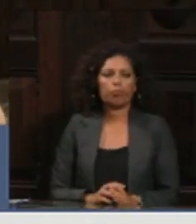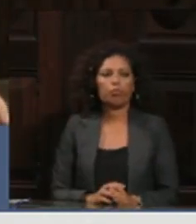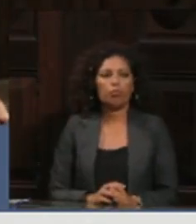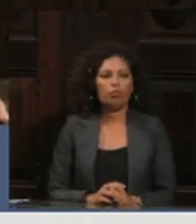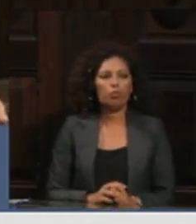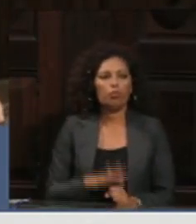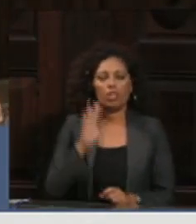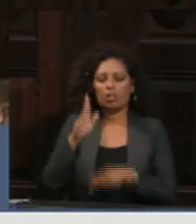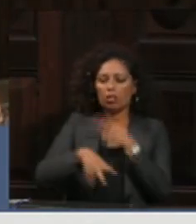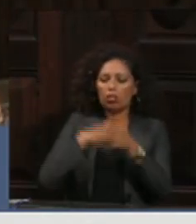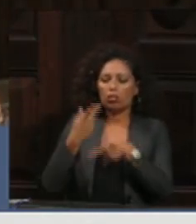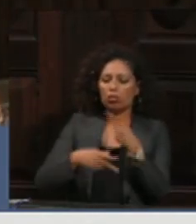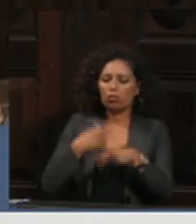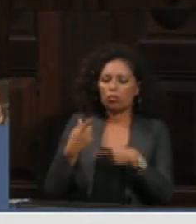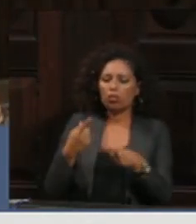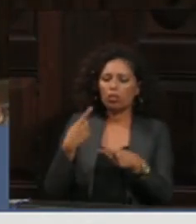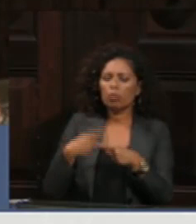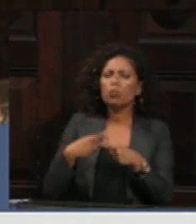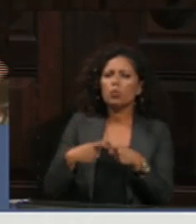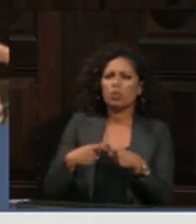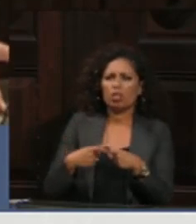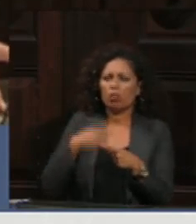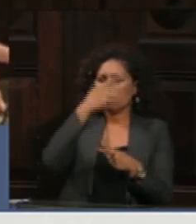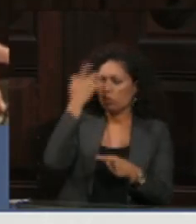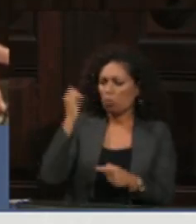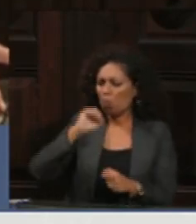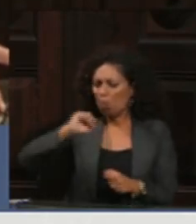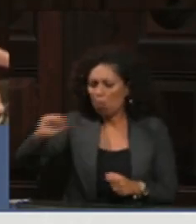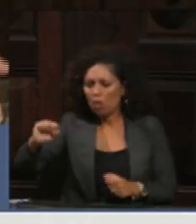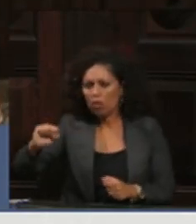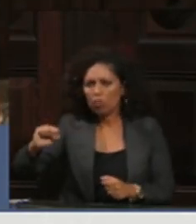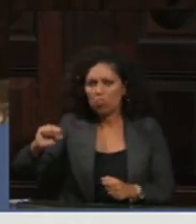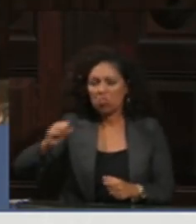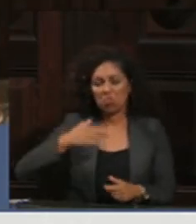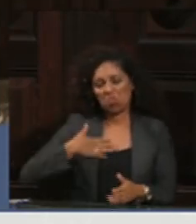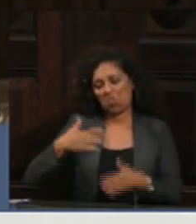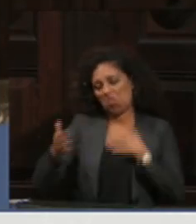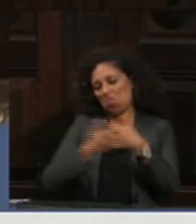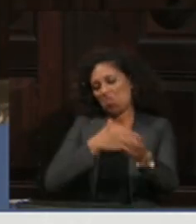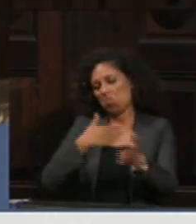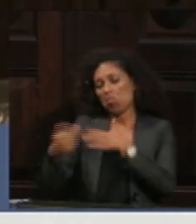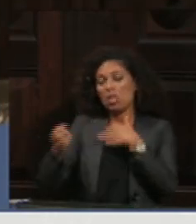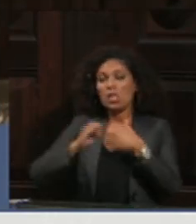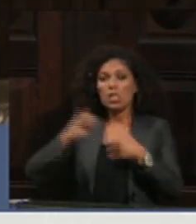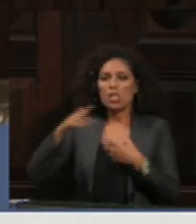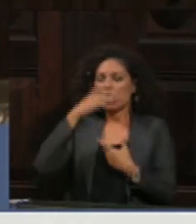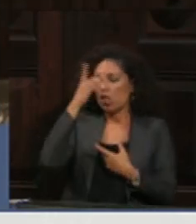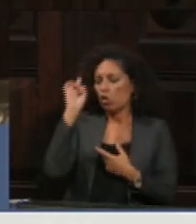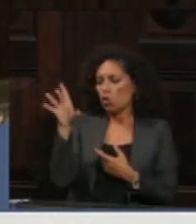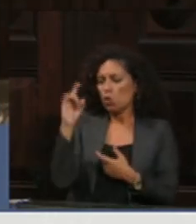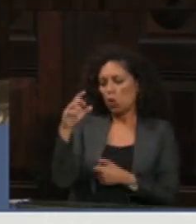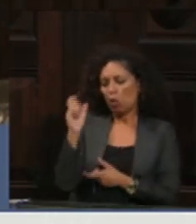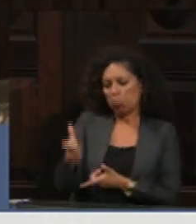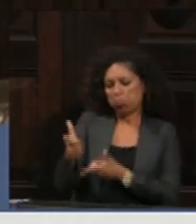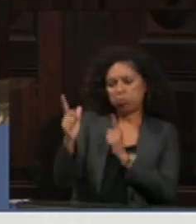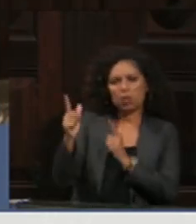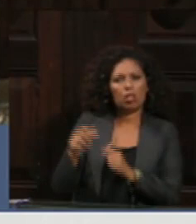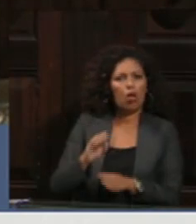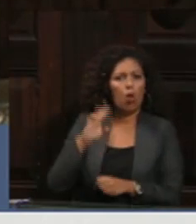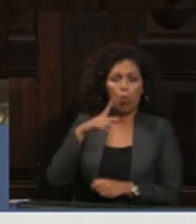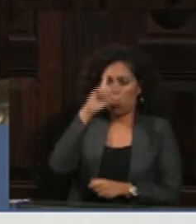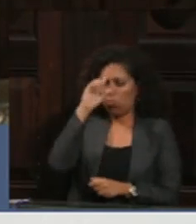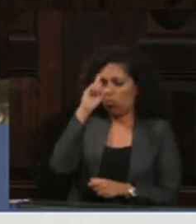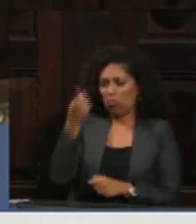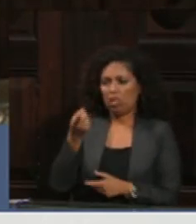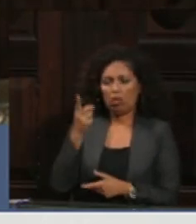E por que falei assassinos? Aí não importa só quem atirou ou